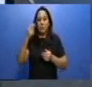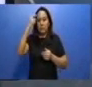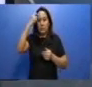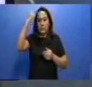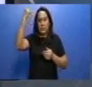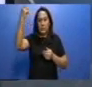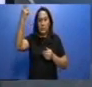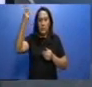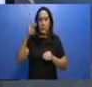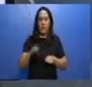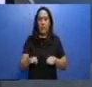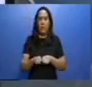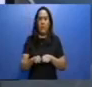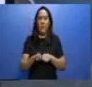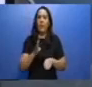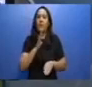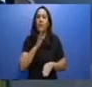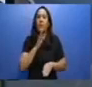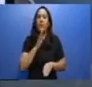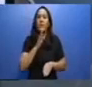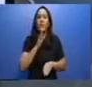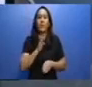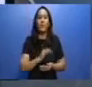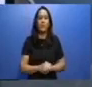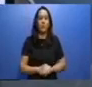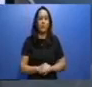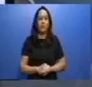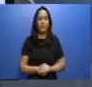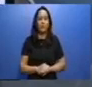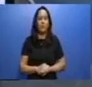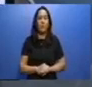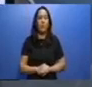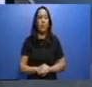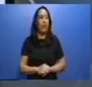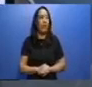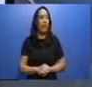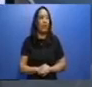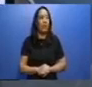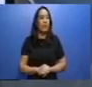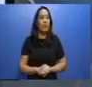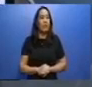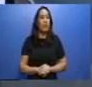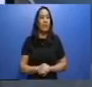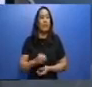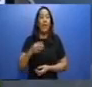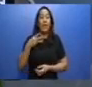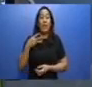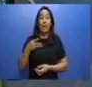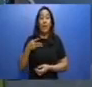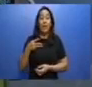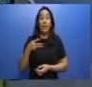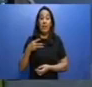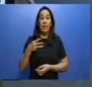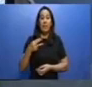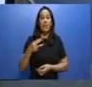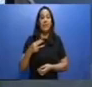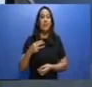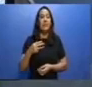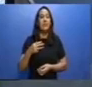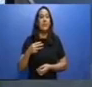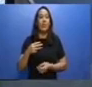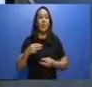sabedoria e conhecimento. Eles partiam de 3 símbolos formados por